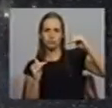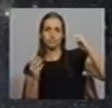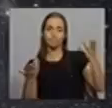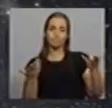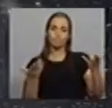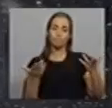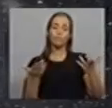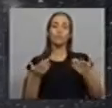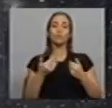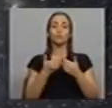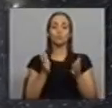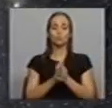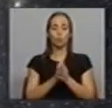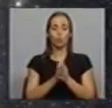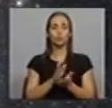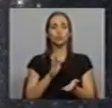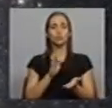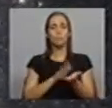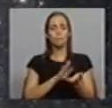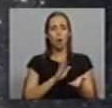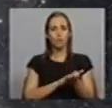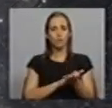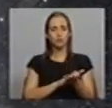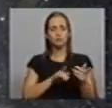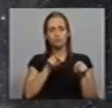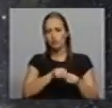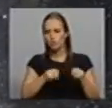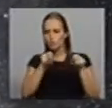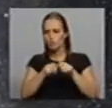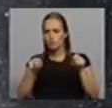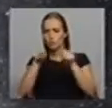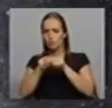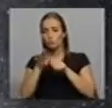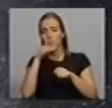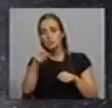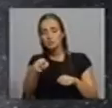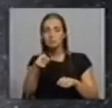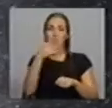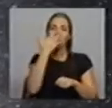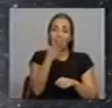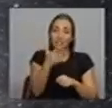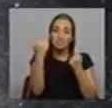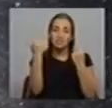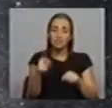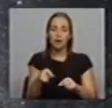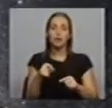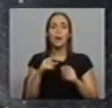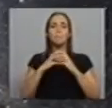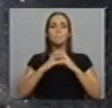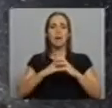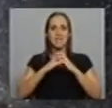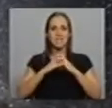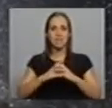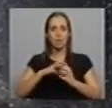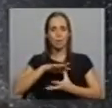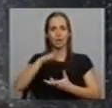outras provas indiretas da sua existência indicavam que, precisamente, a massa deste planeta 9 e, sobretudo,